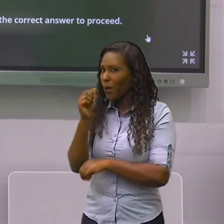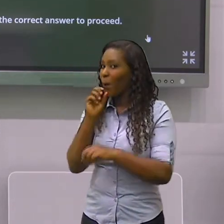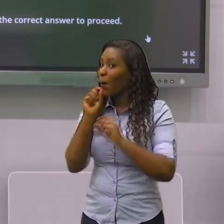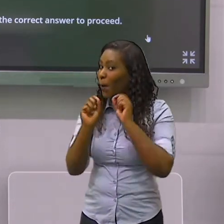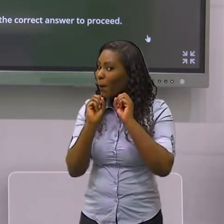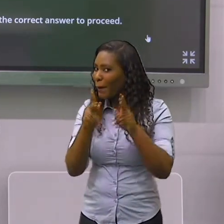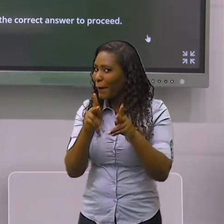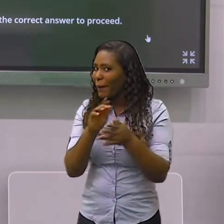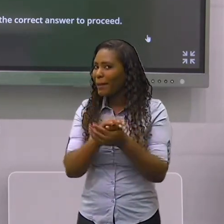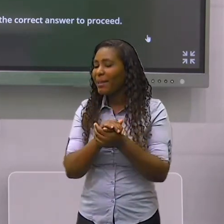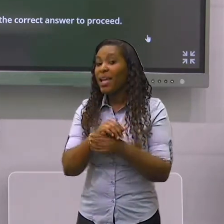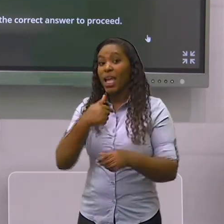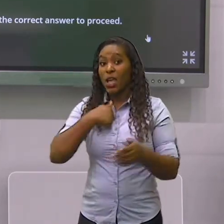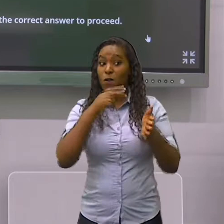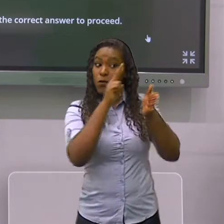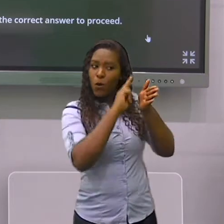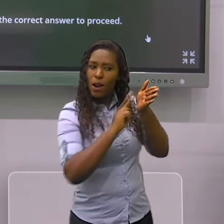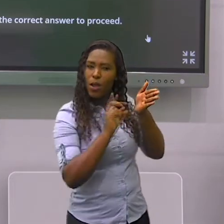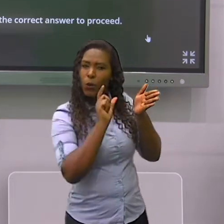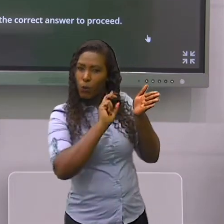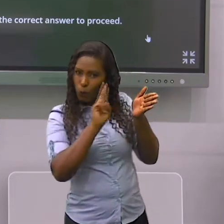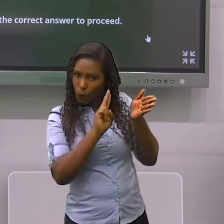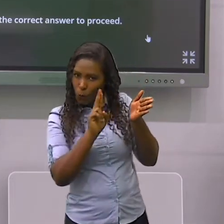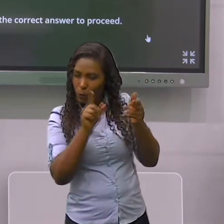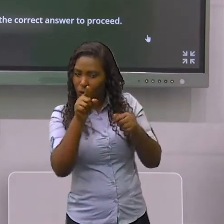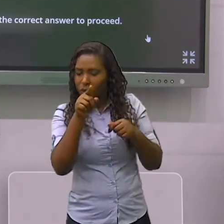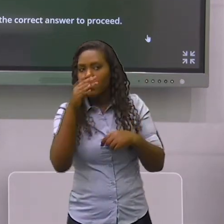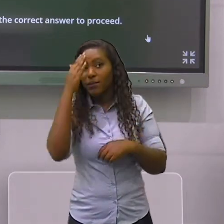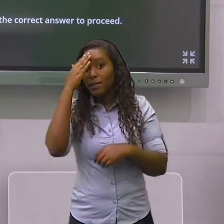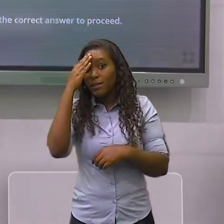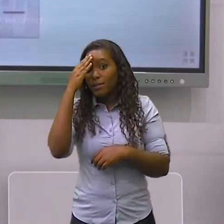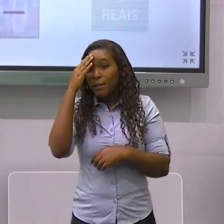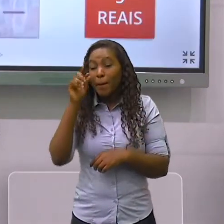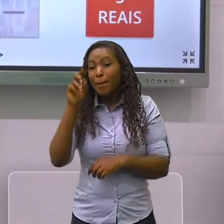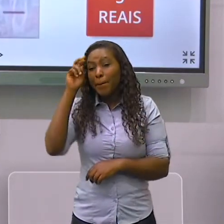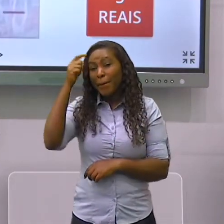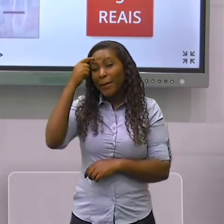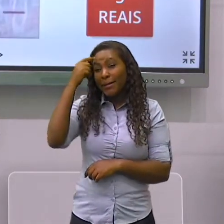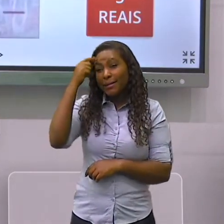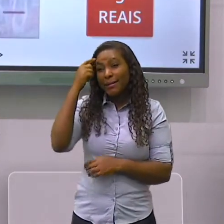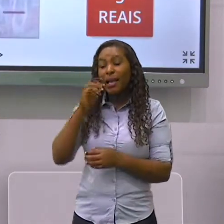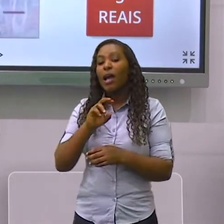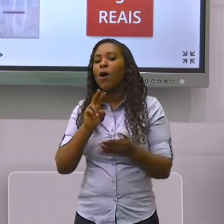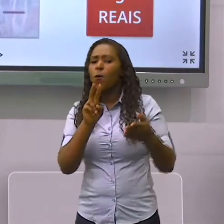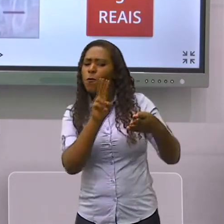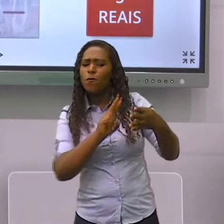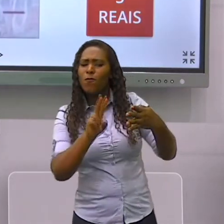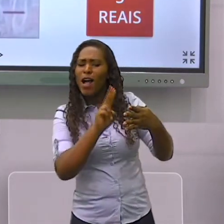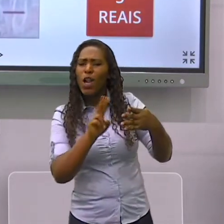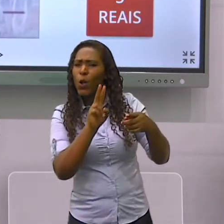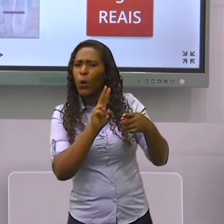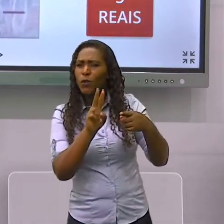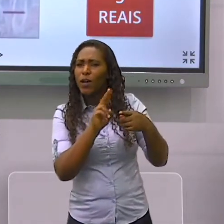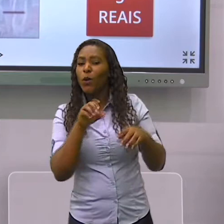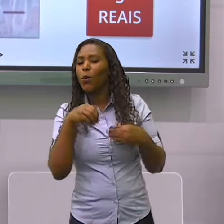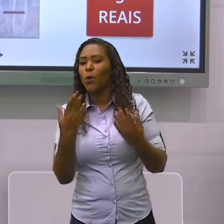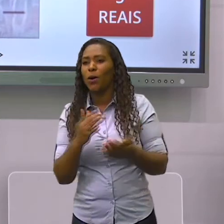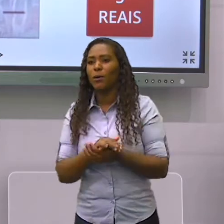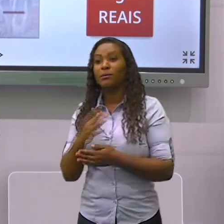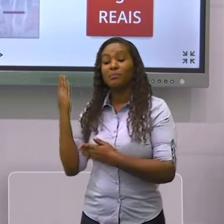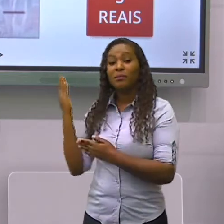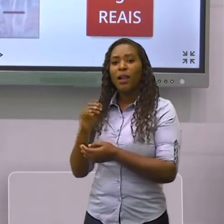você vai tentar descobrir o valor que está sendo pedido aqui. Então vamos lá. Qual é